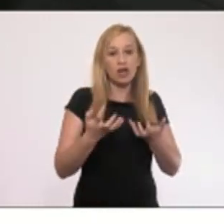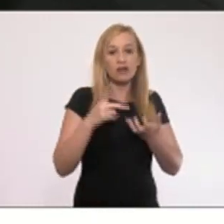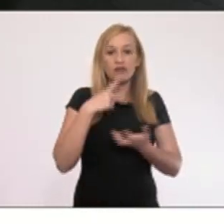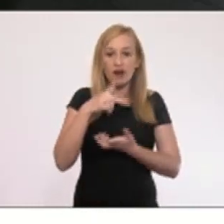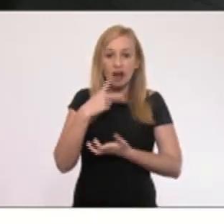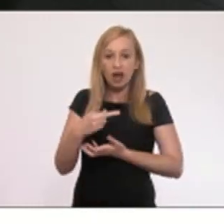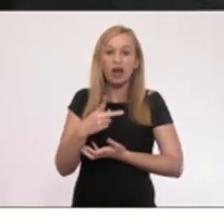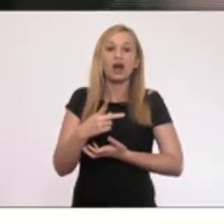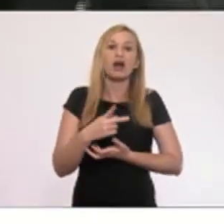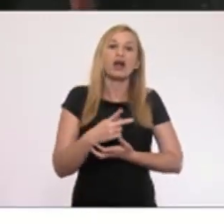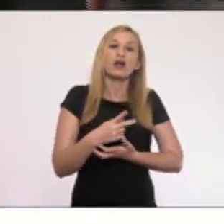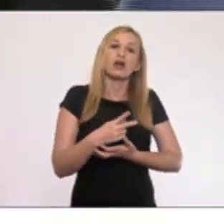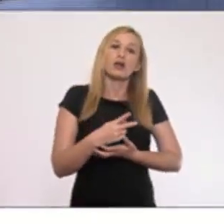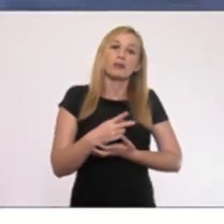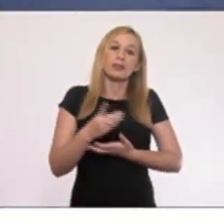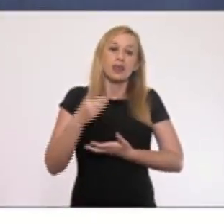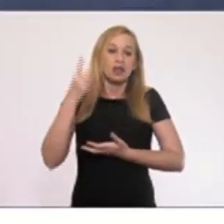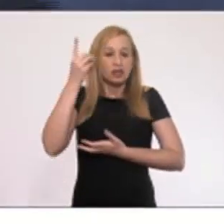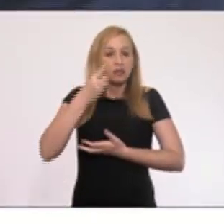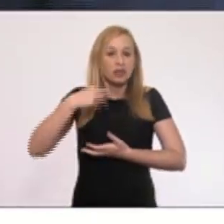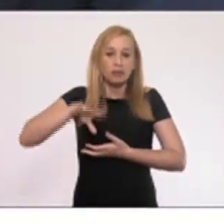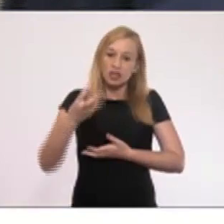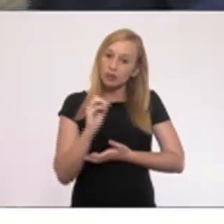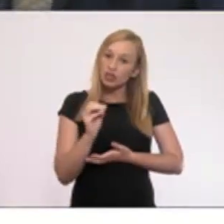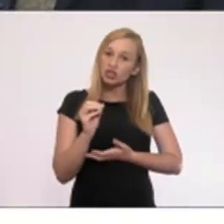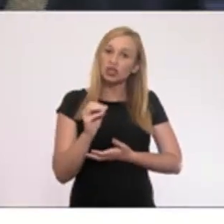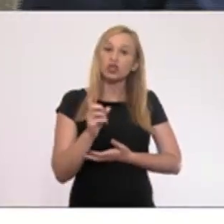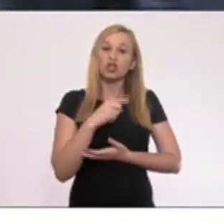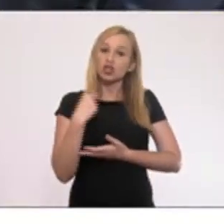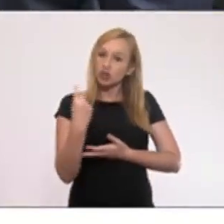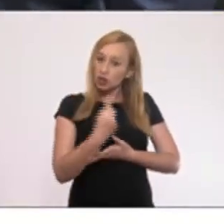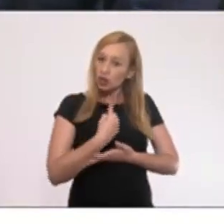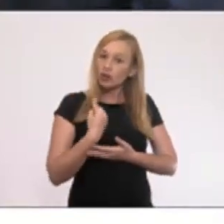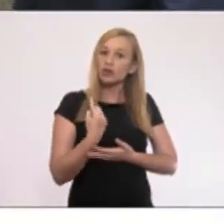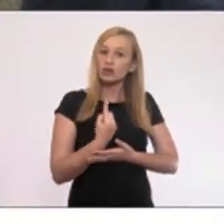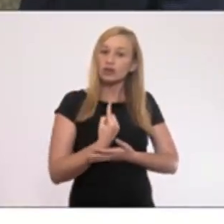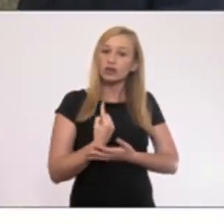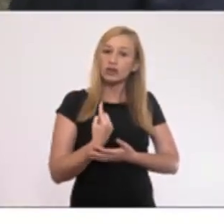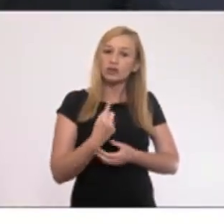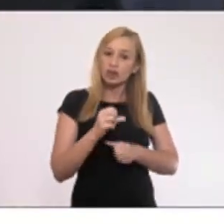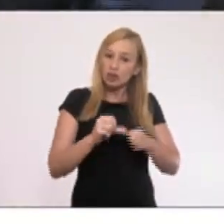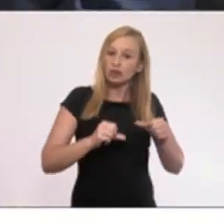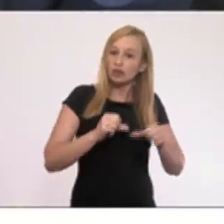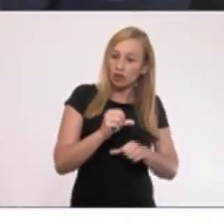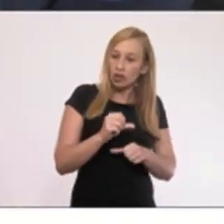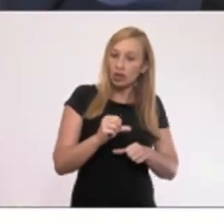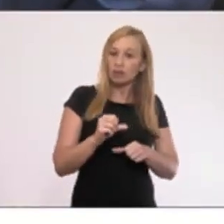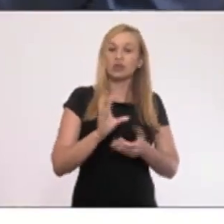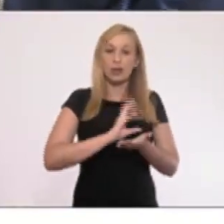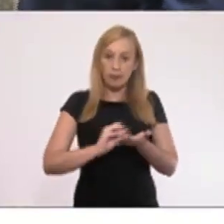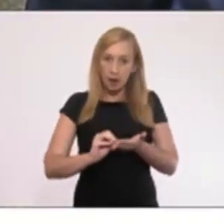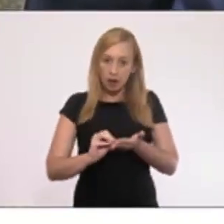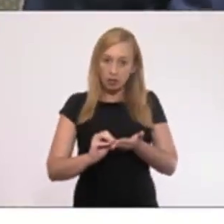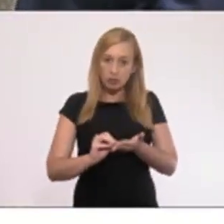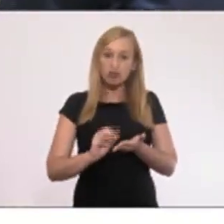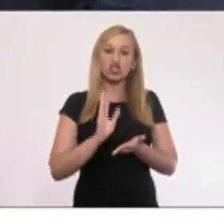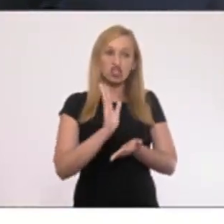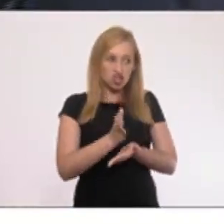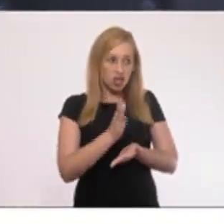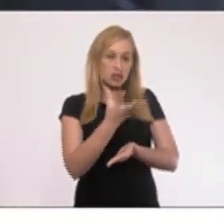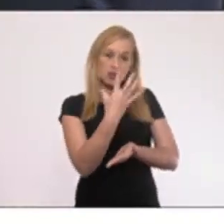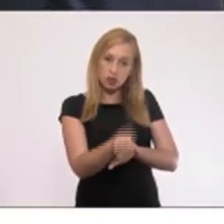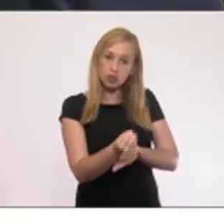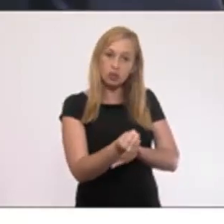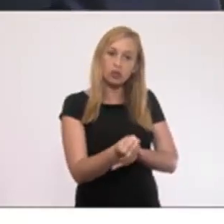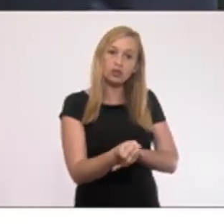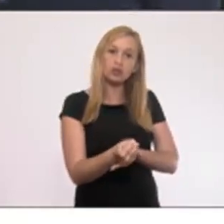fala do deputado Márcio Pacheco, de que nós invertamos a pauta, Vossa Excelência já acatou, e